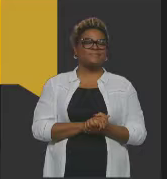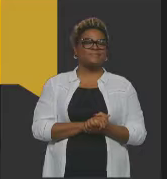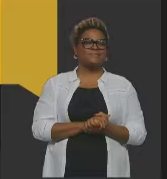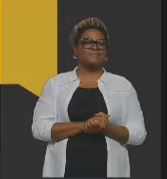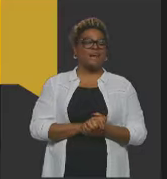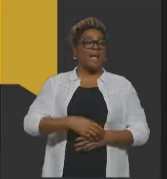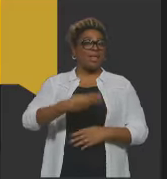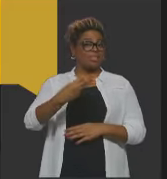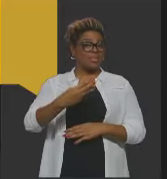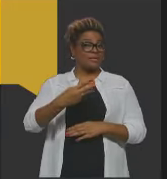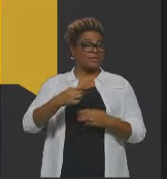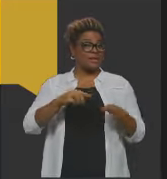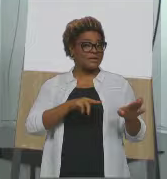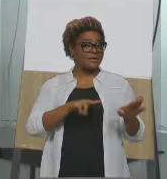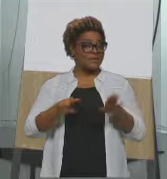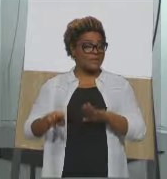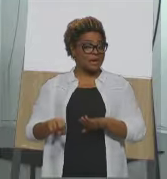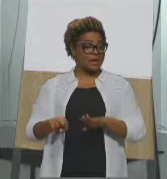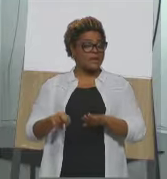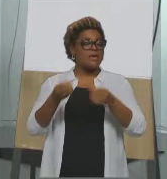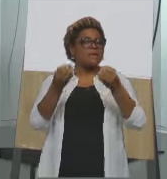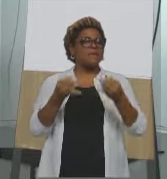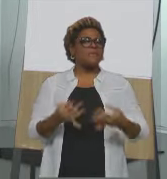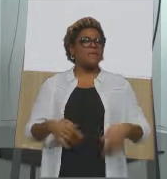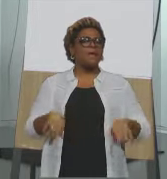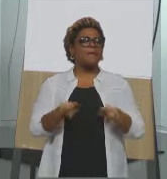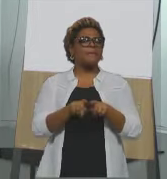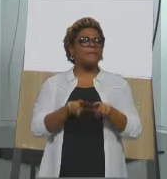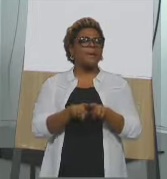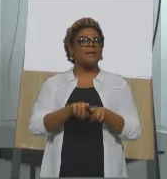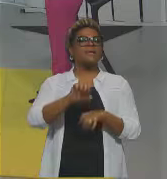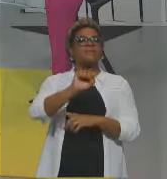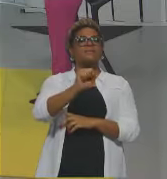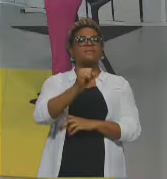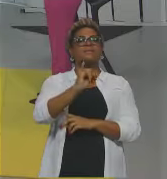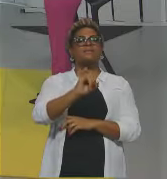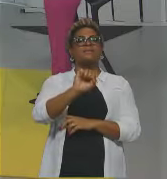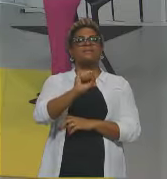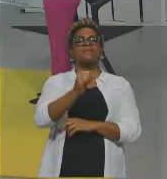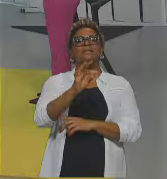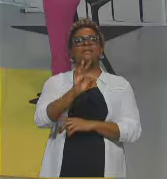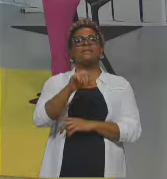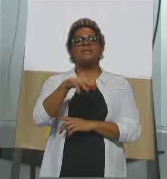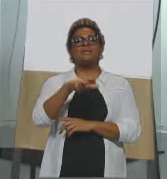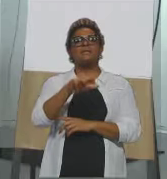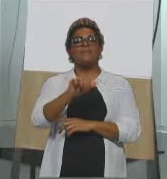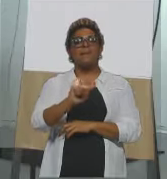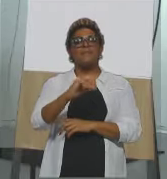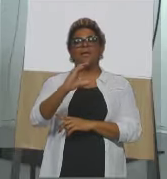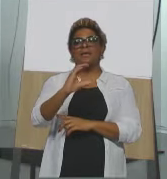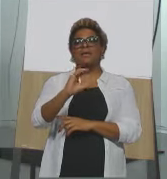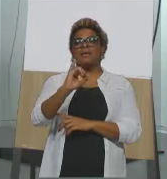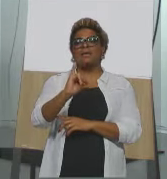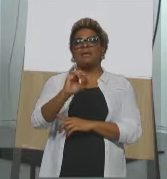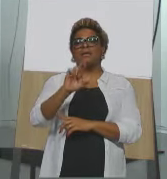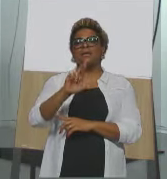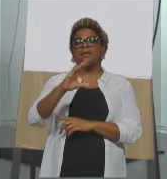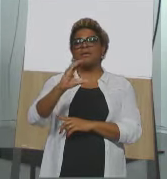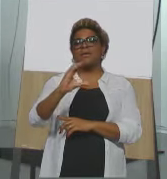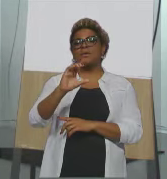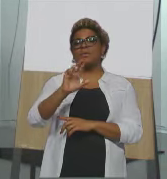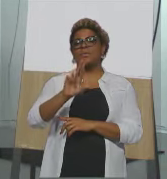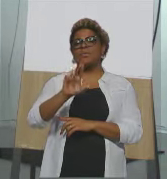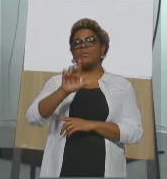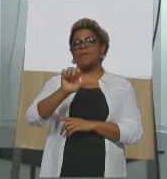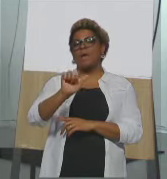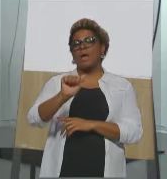sistema cardiovascular, que é a mesma coisa de sistema circulatório. Qual a importância desse sistema para o nosso corpo? Porque o